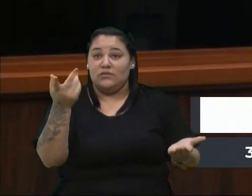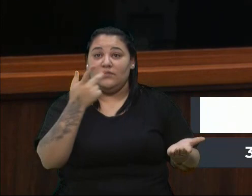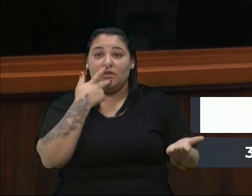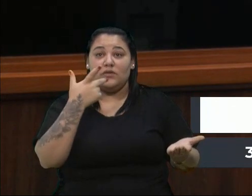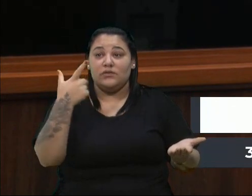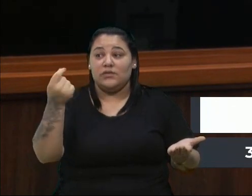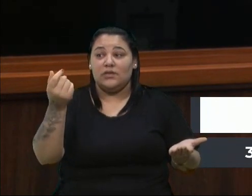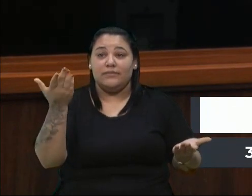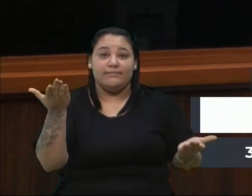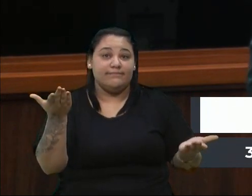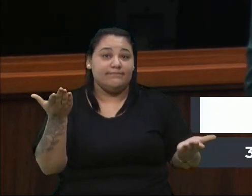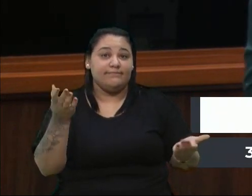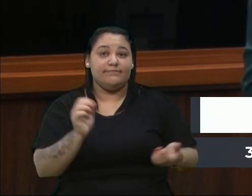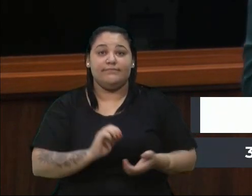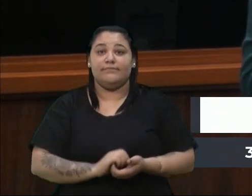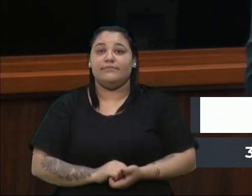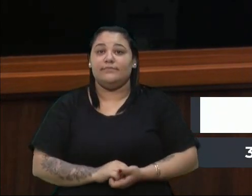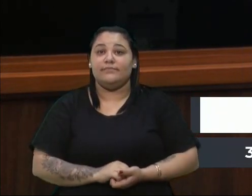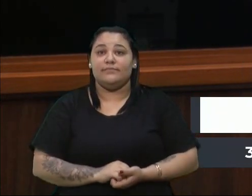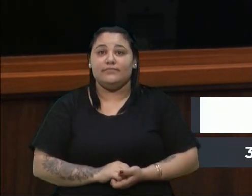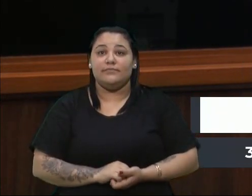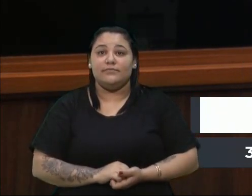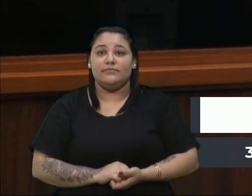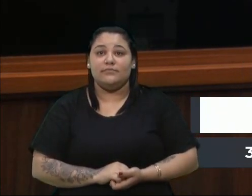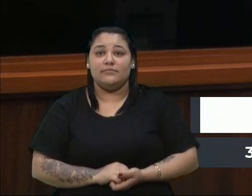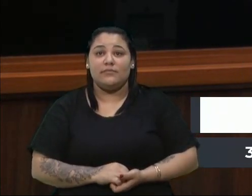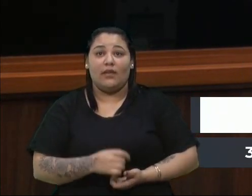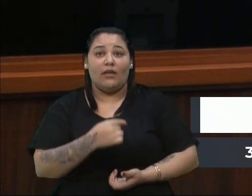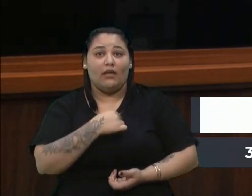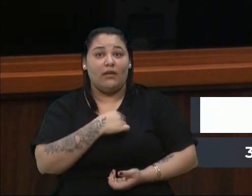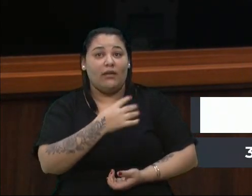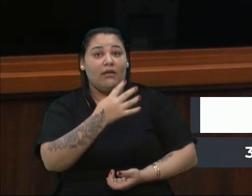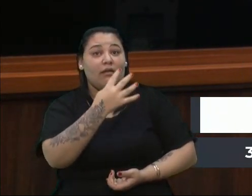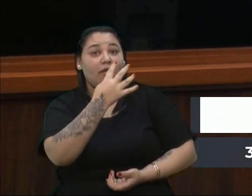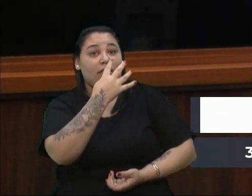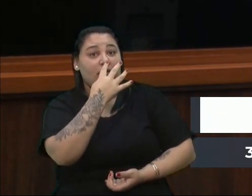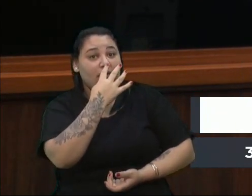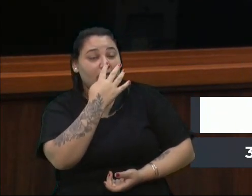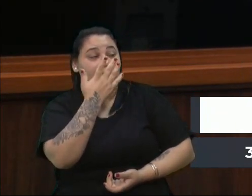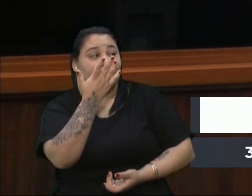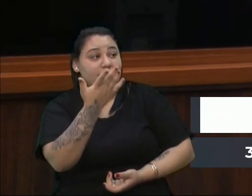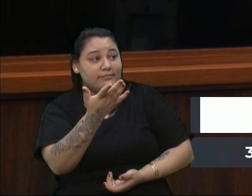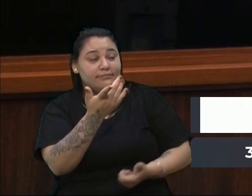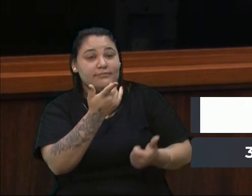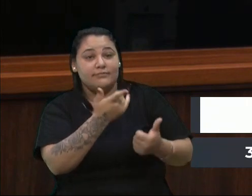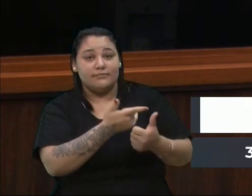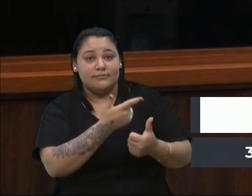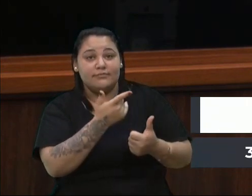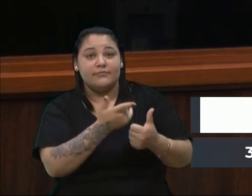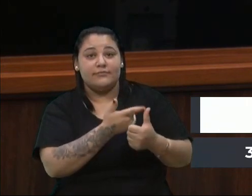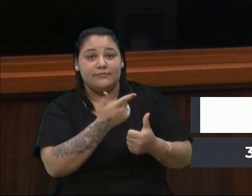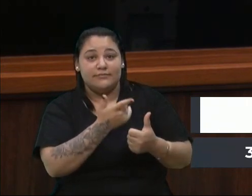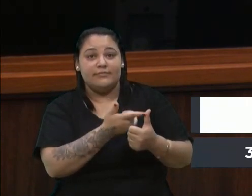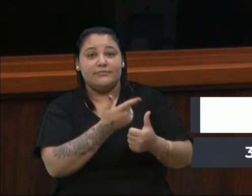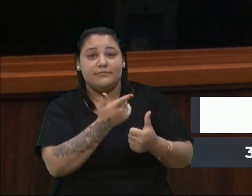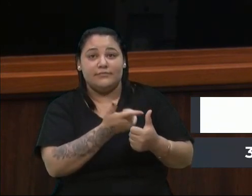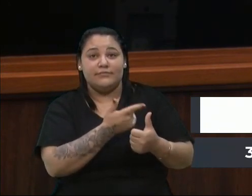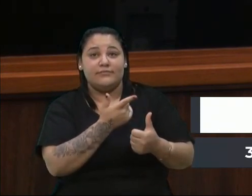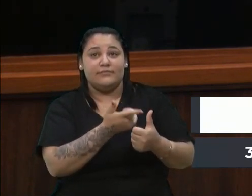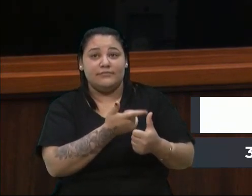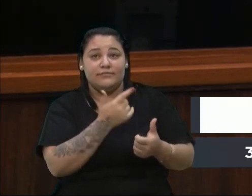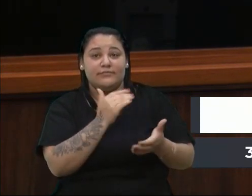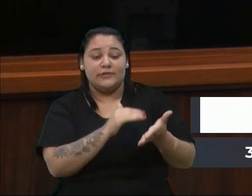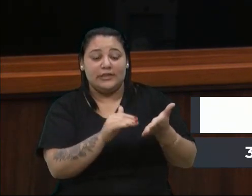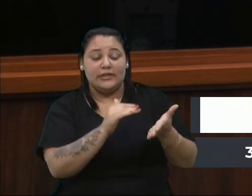saiu, mas é impressionante. Primeiro que essa situação, quando a